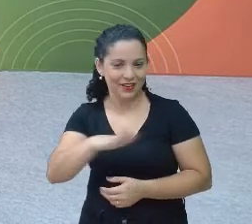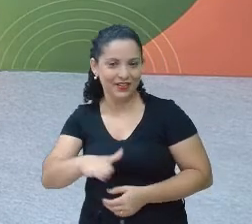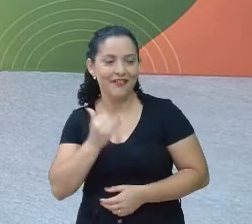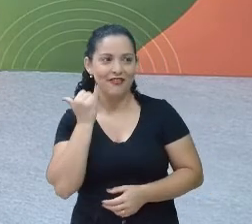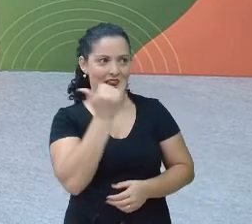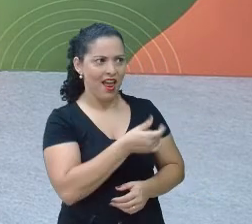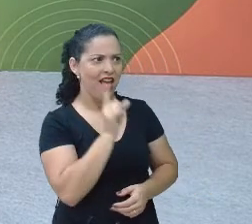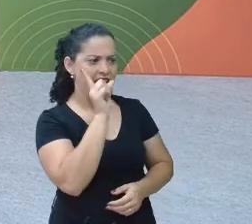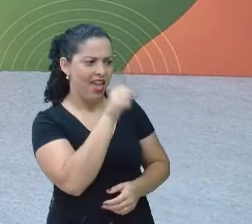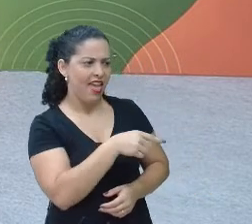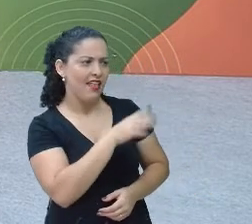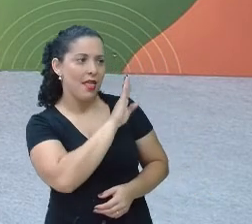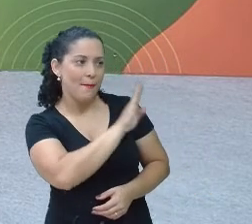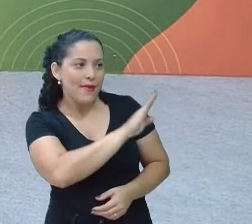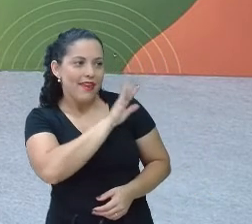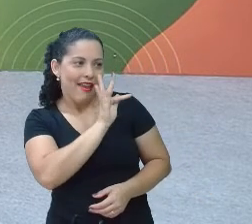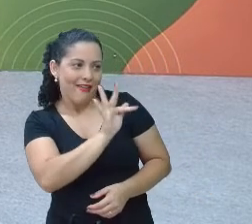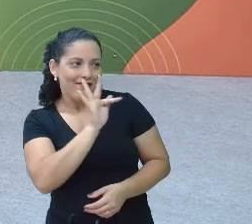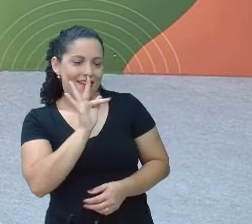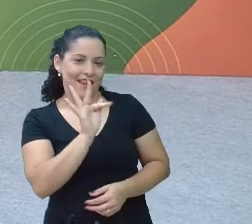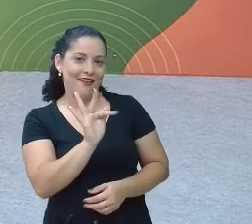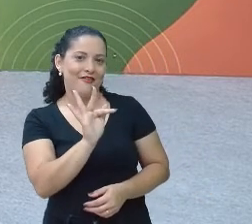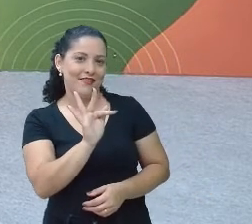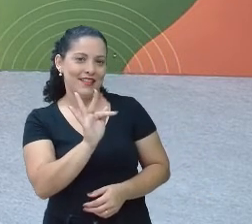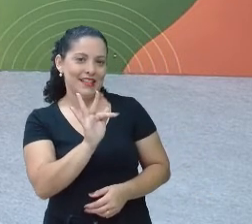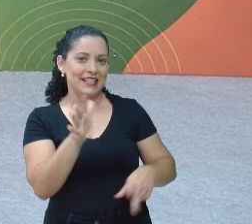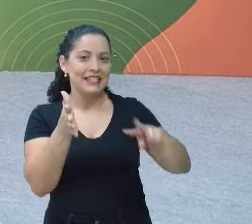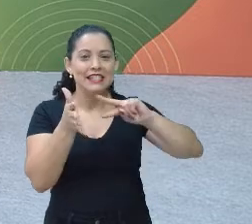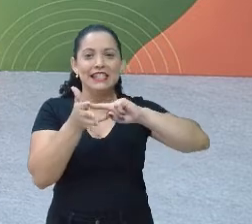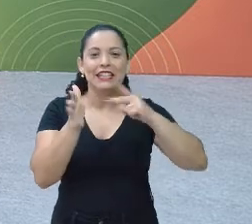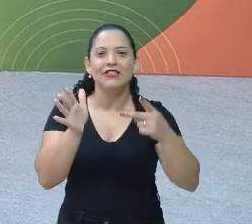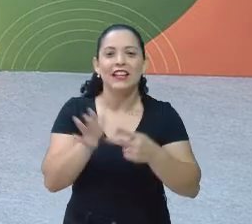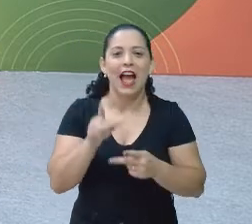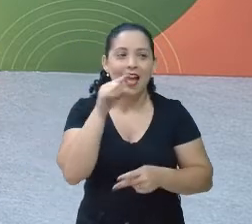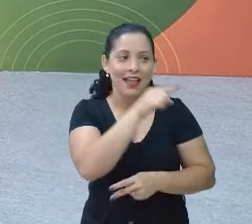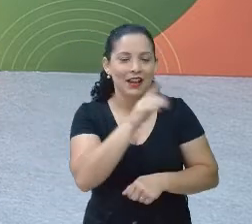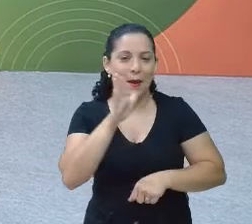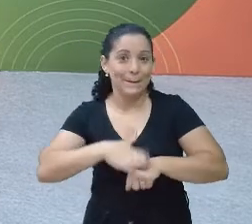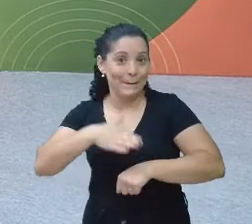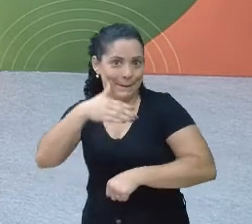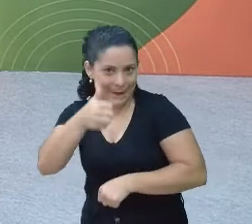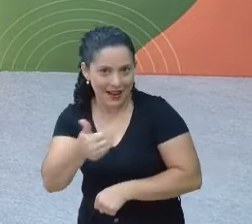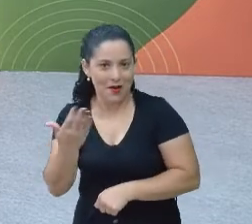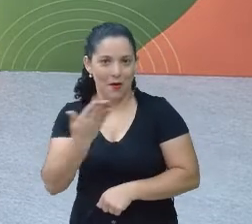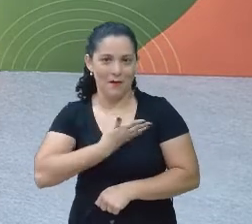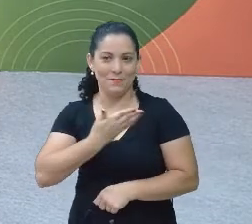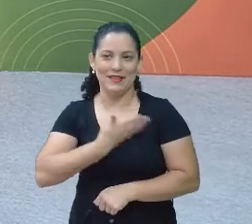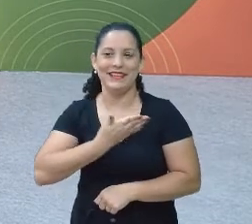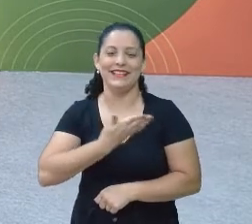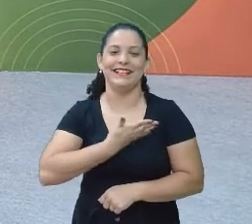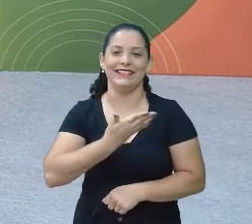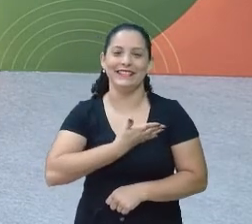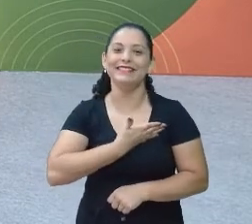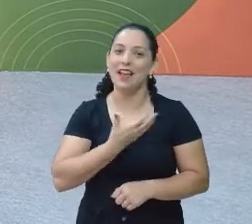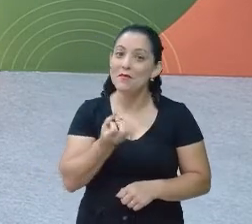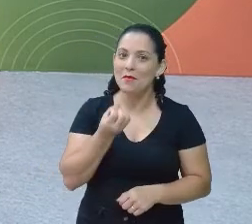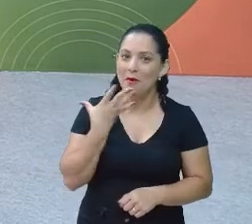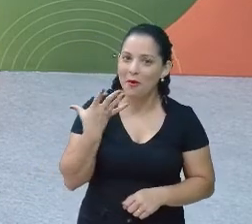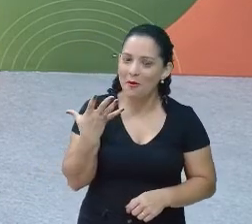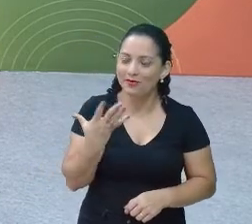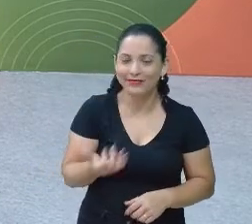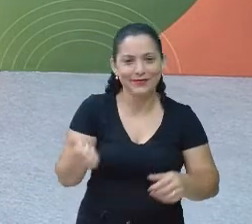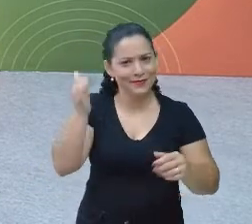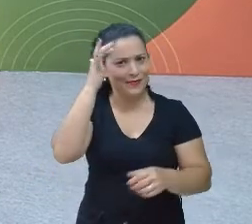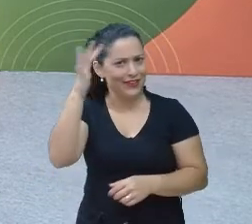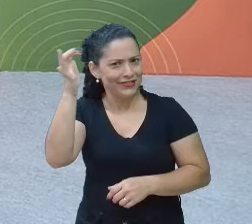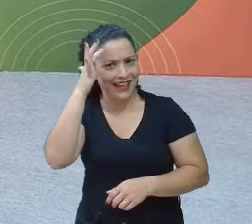Eu disse, BFF? Ela é minha best friend forever. Eu disse, boa, muito bom. Eu não imaginei